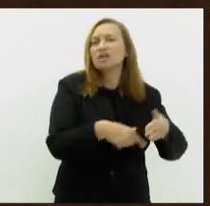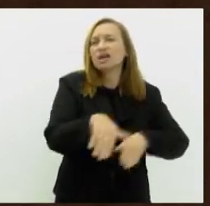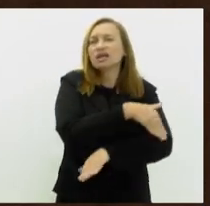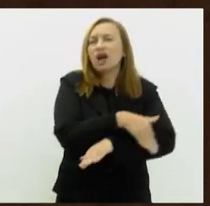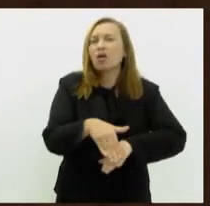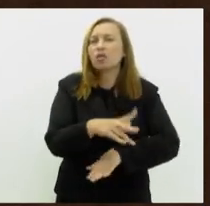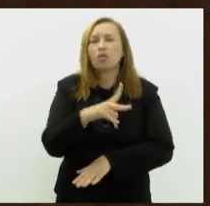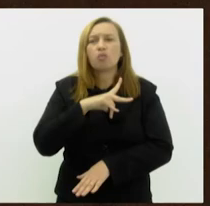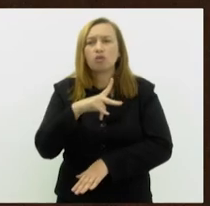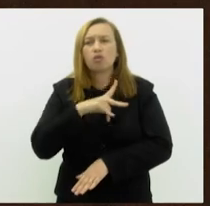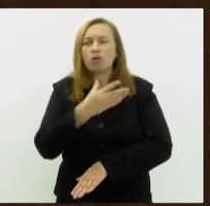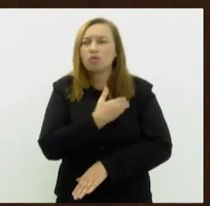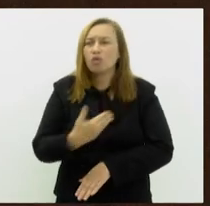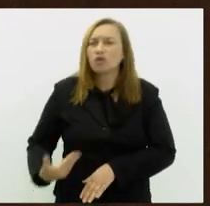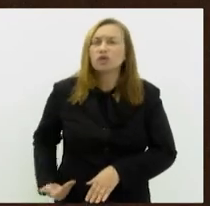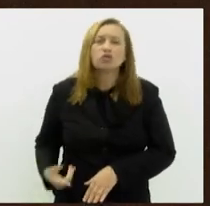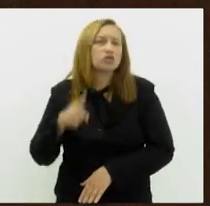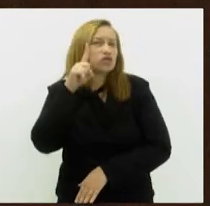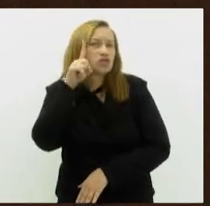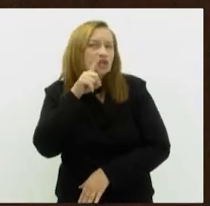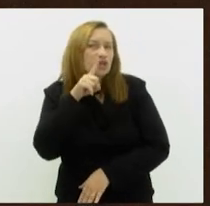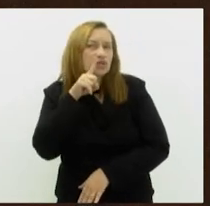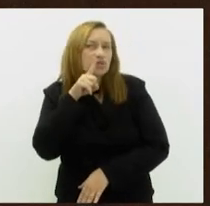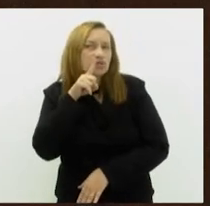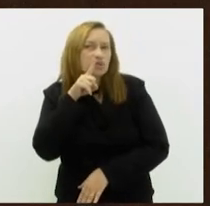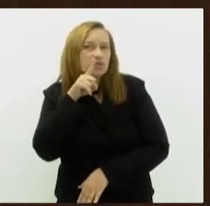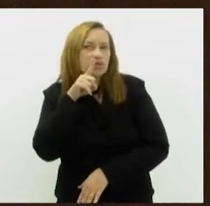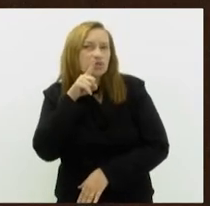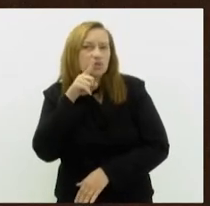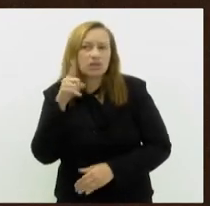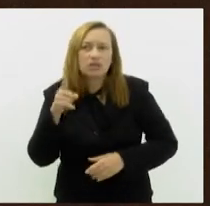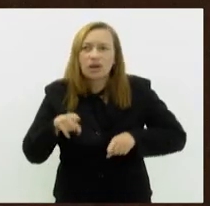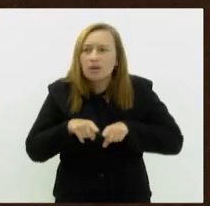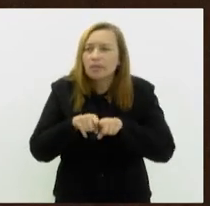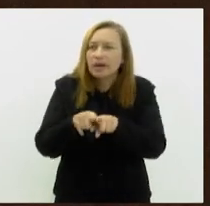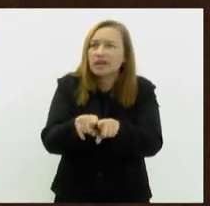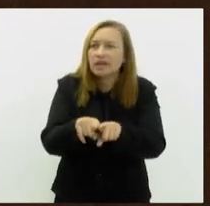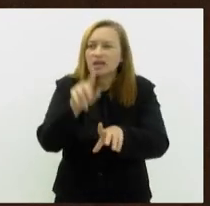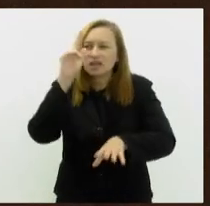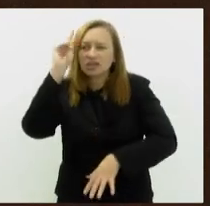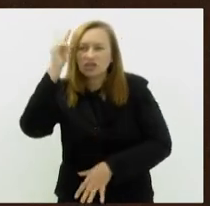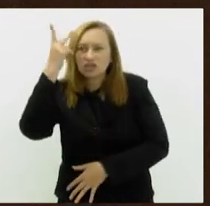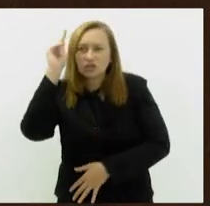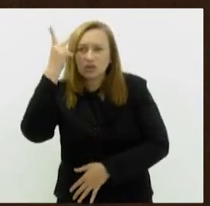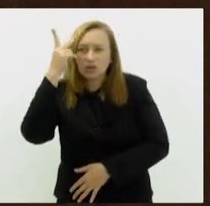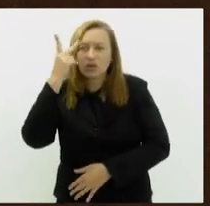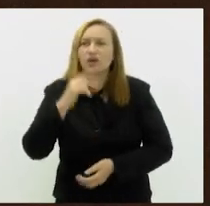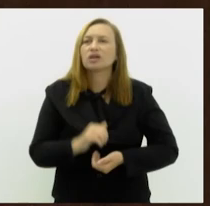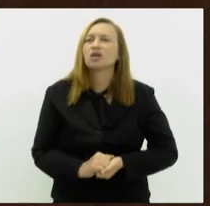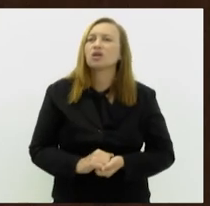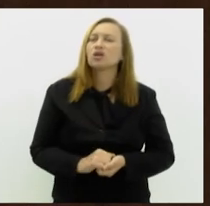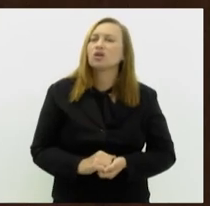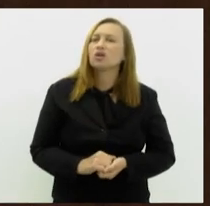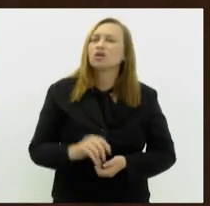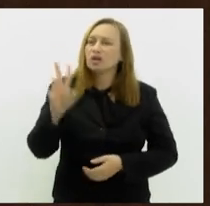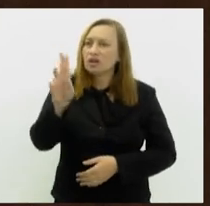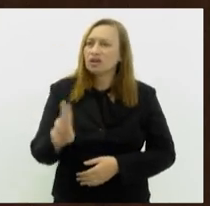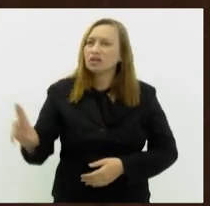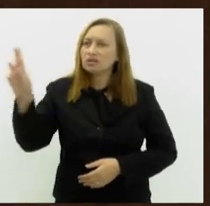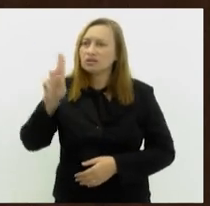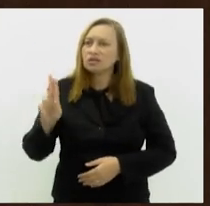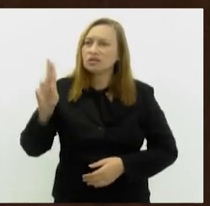Nos Estados Unidos, que é um aliado histórico de Israel, as universidades todas